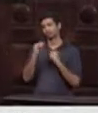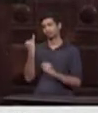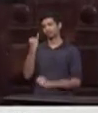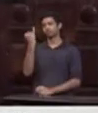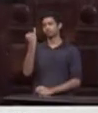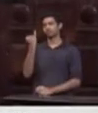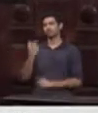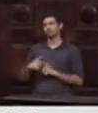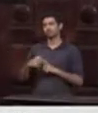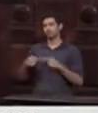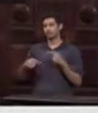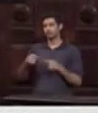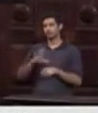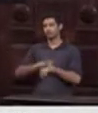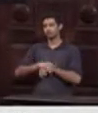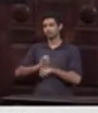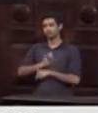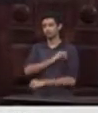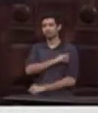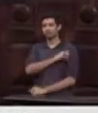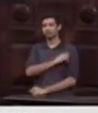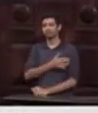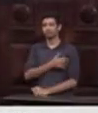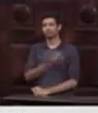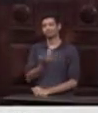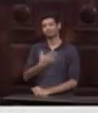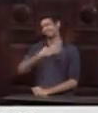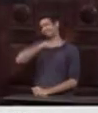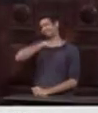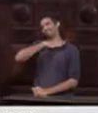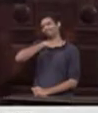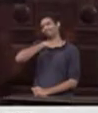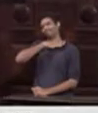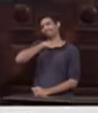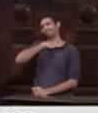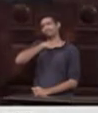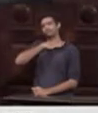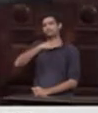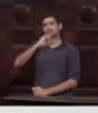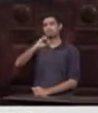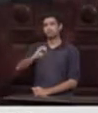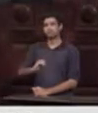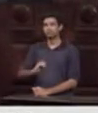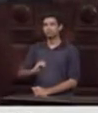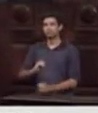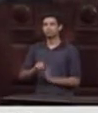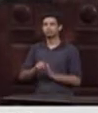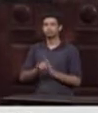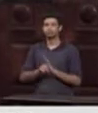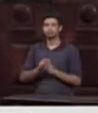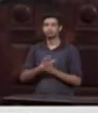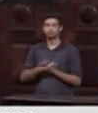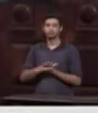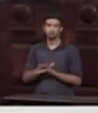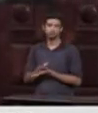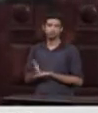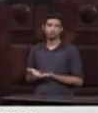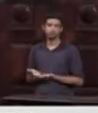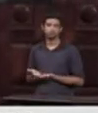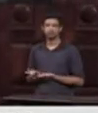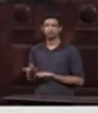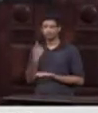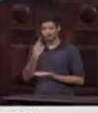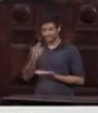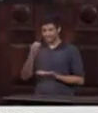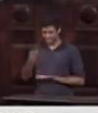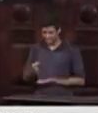política de segurança do Estado do Rio de Janeiro faliu. O modelo de segurança que tentou se implantar nesse Estado não deu